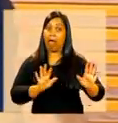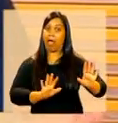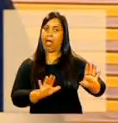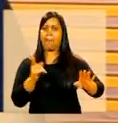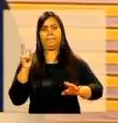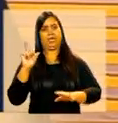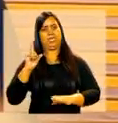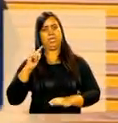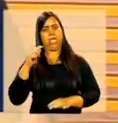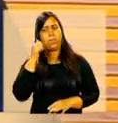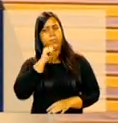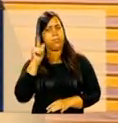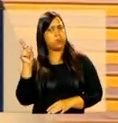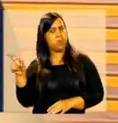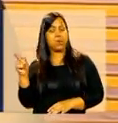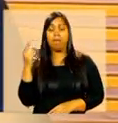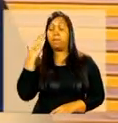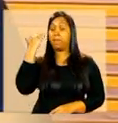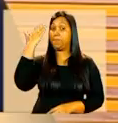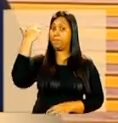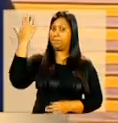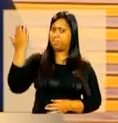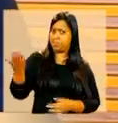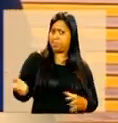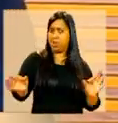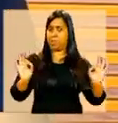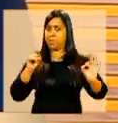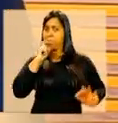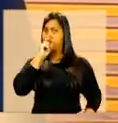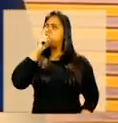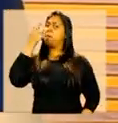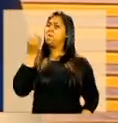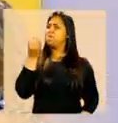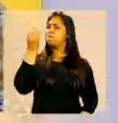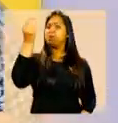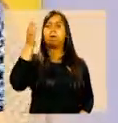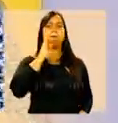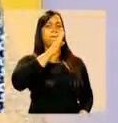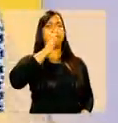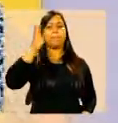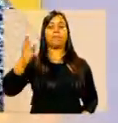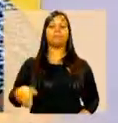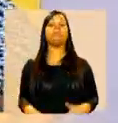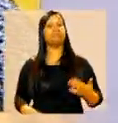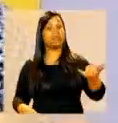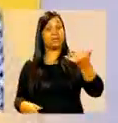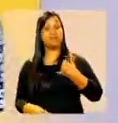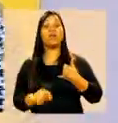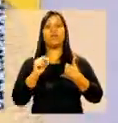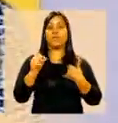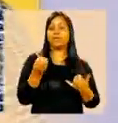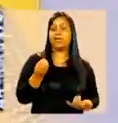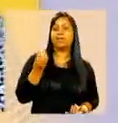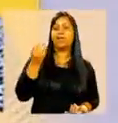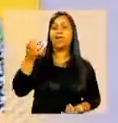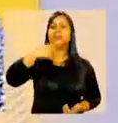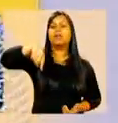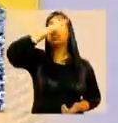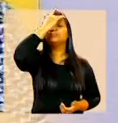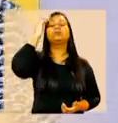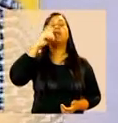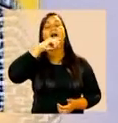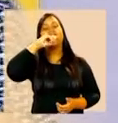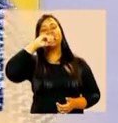mas a Letícia é madame, tá viajando direto. É isso ou não? Como é que faz? Falam que viagem é o que mais causa inveja